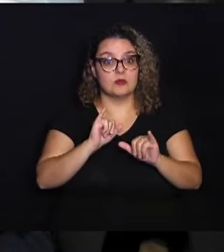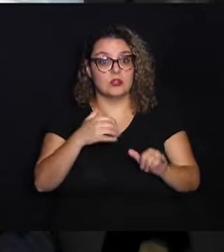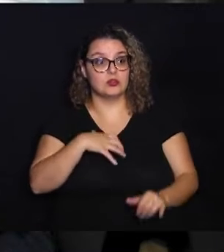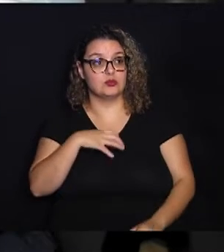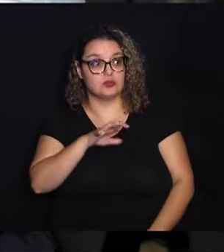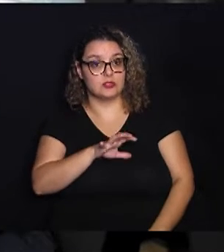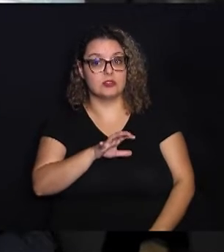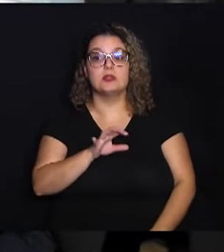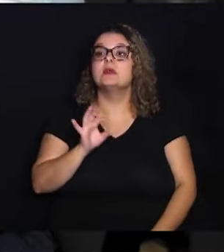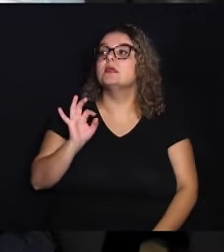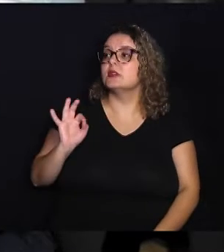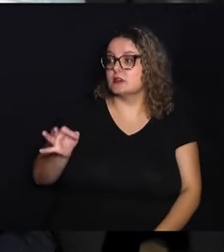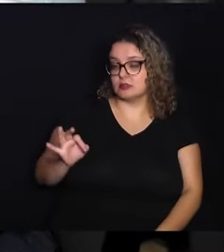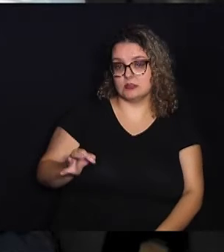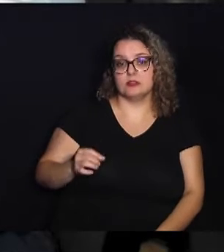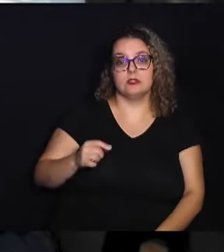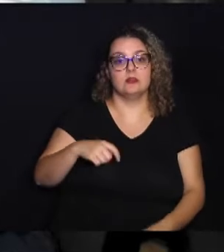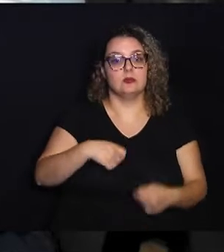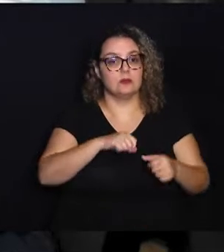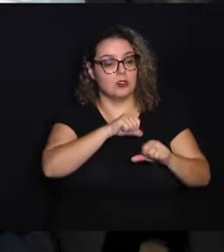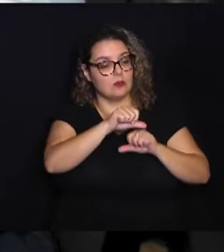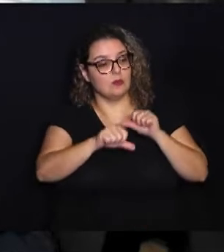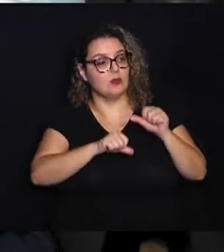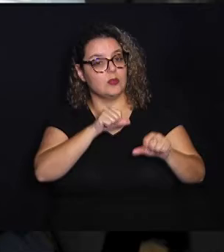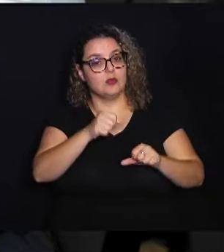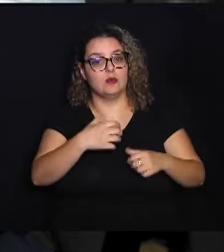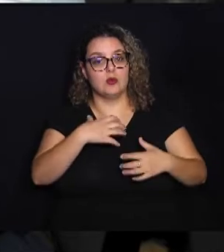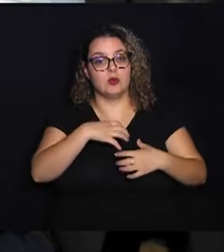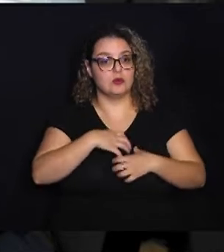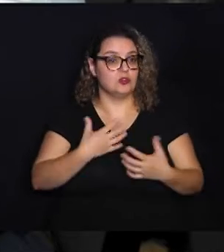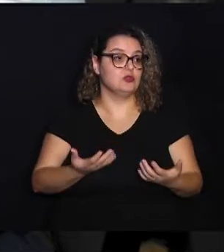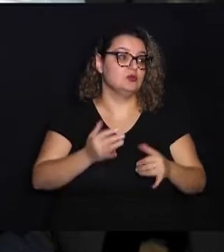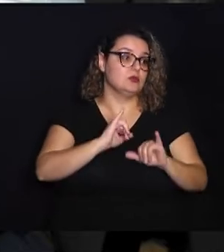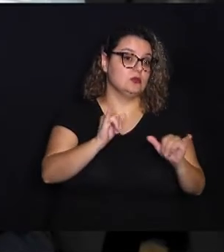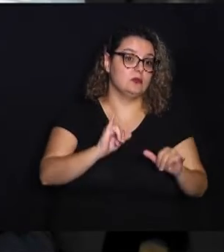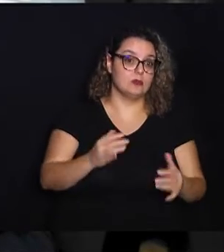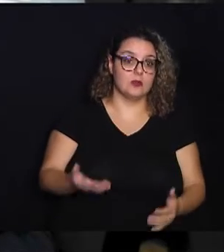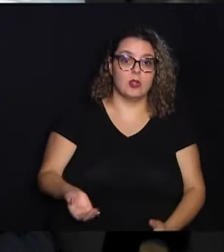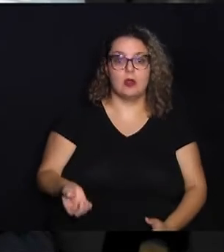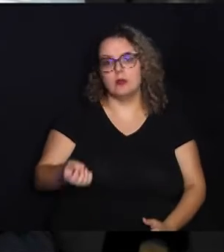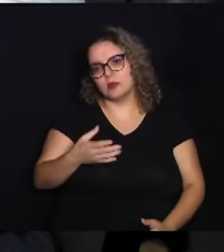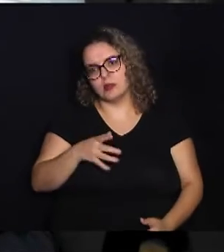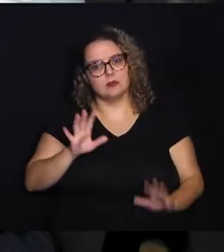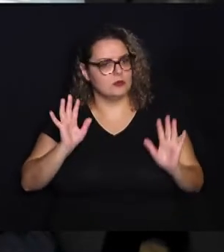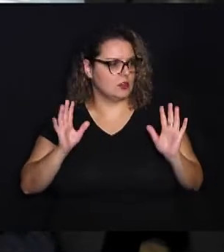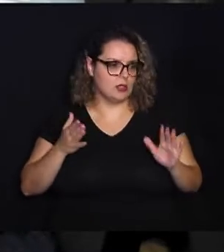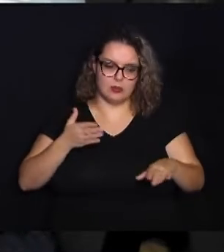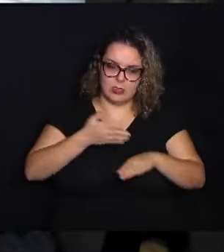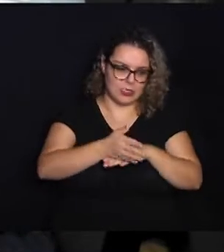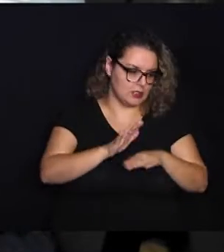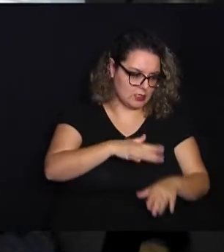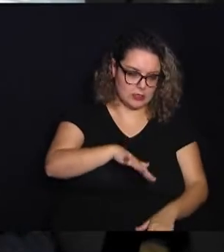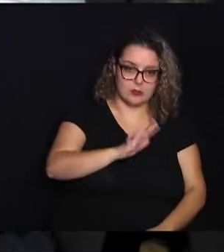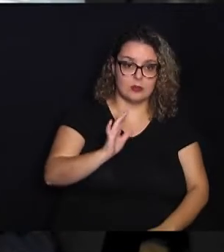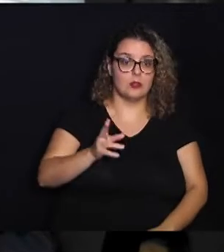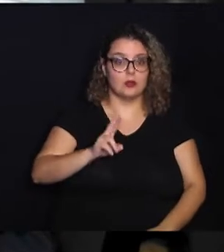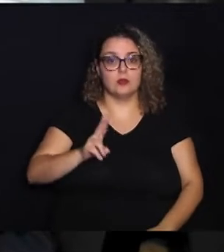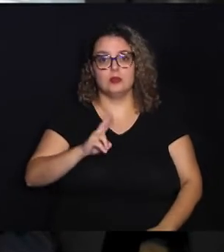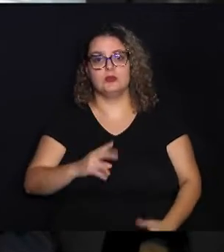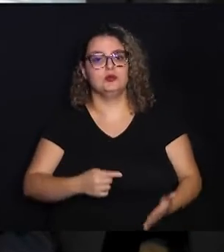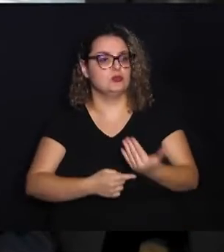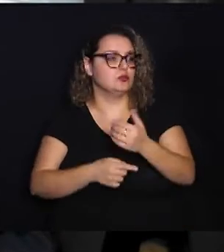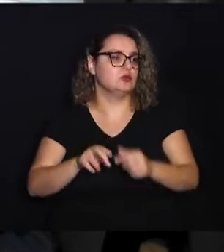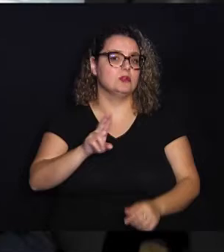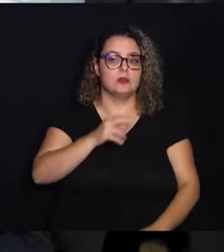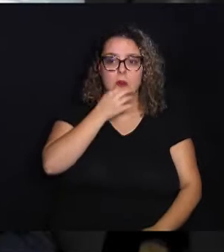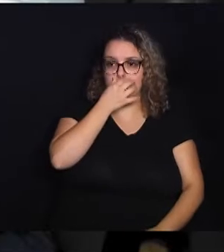forma. Exato. Eu tive que mudar o meu modo de fazer campanha. Para os novatos já era, olha, eu já entrei, por exemplo, usando muita